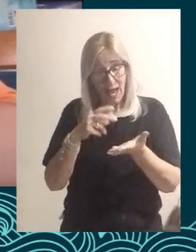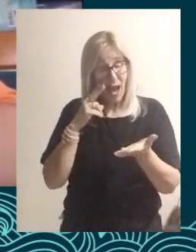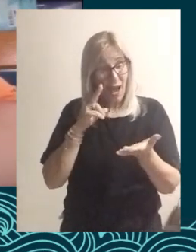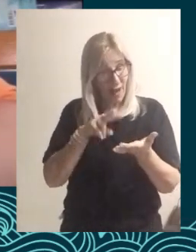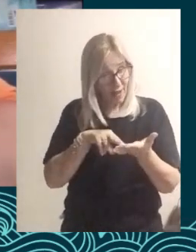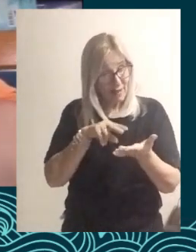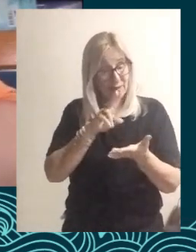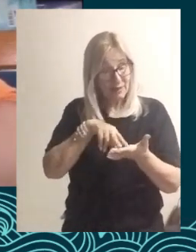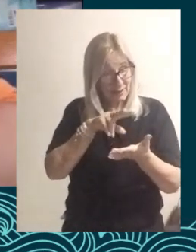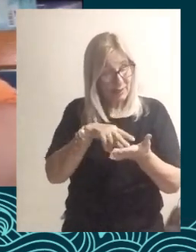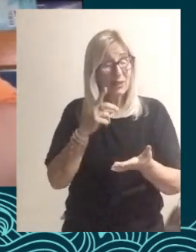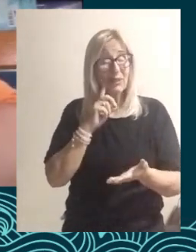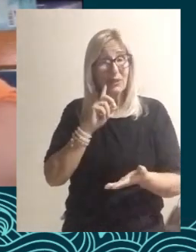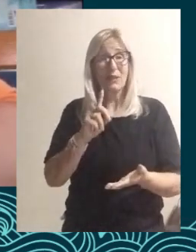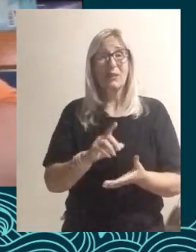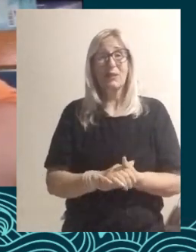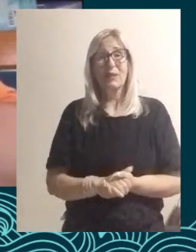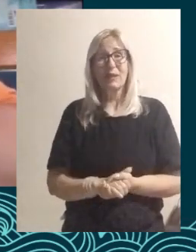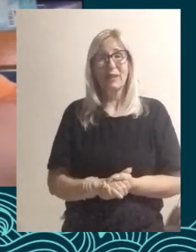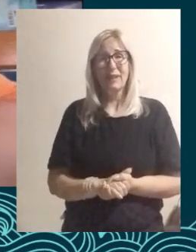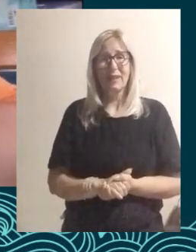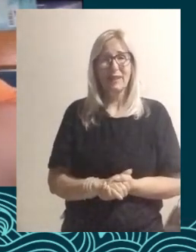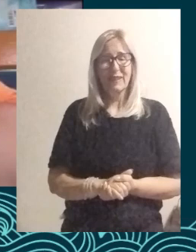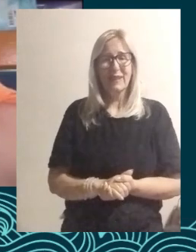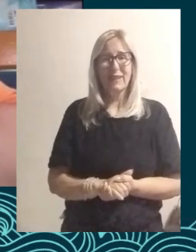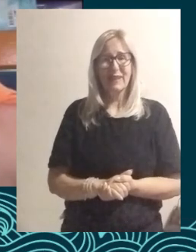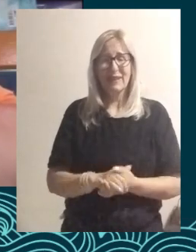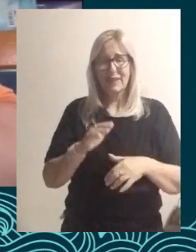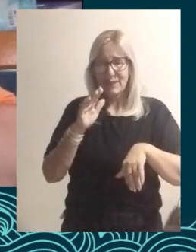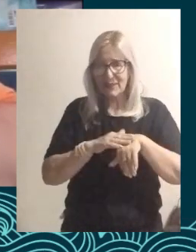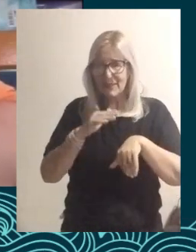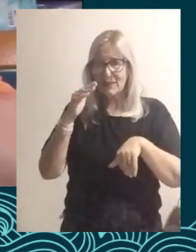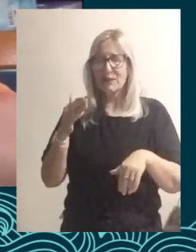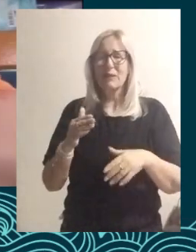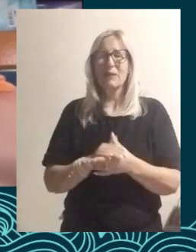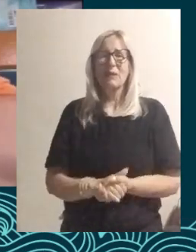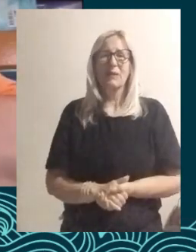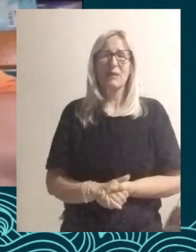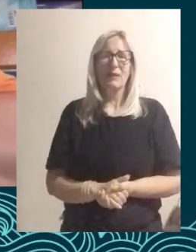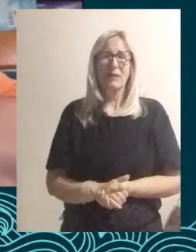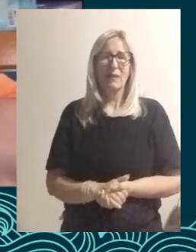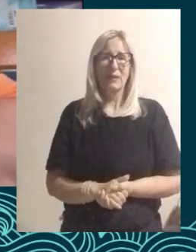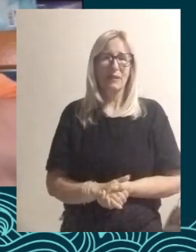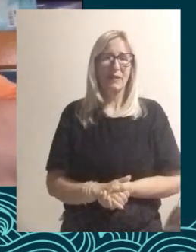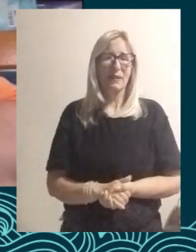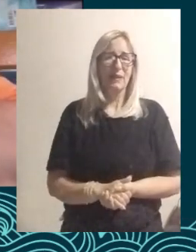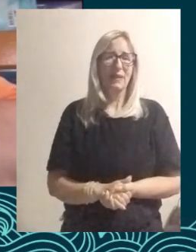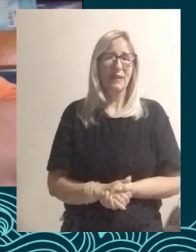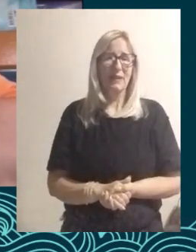gente escreve os diários, a gente lembra disso todos os dias. E os dias acabam se tornando